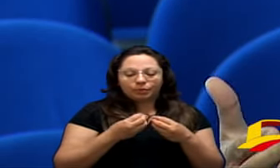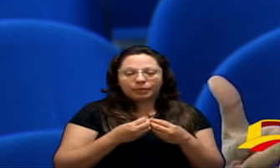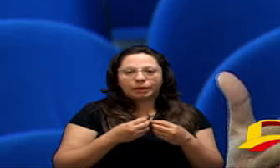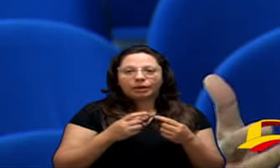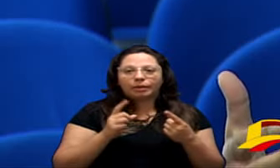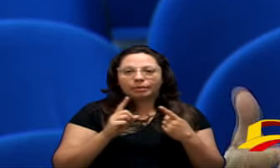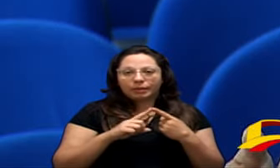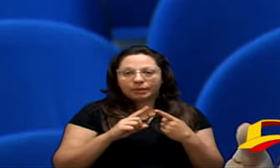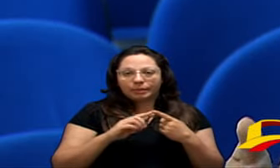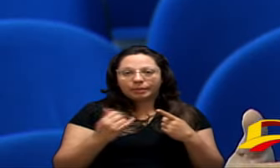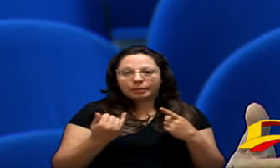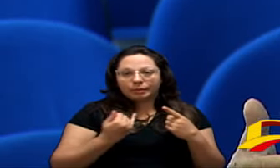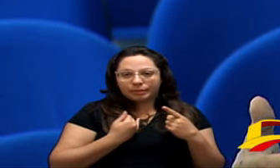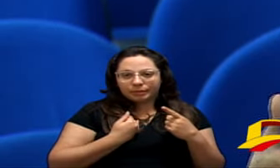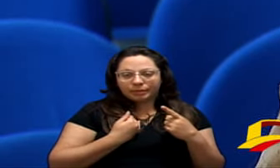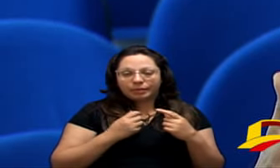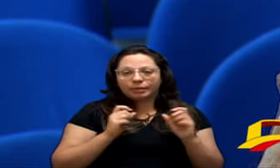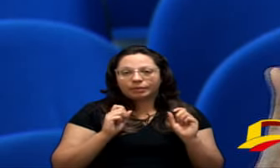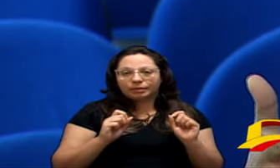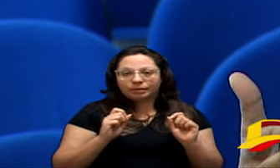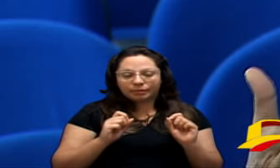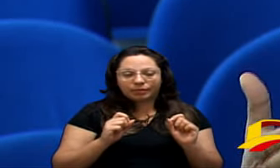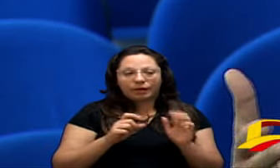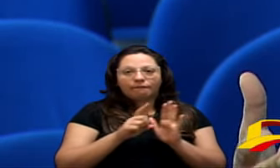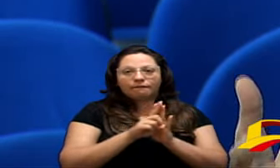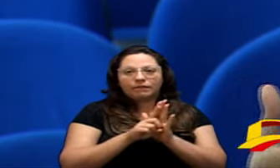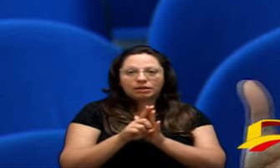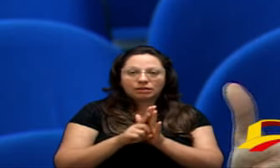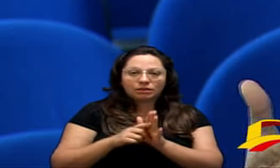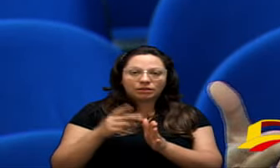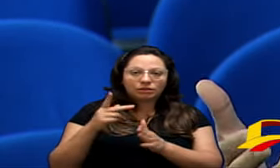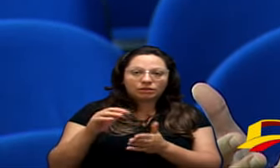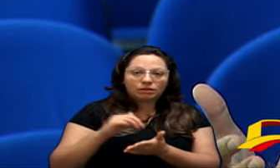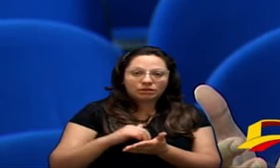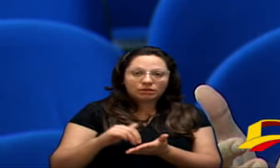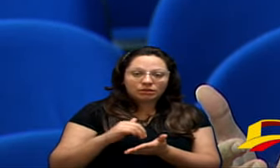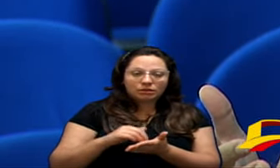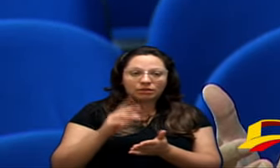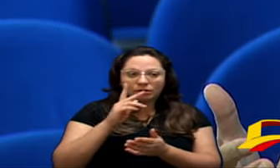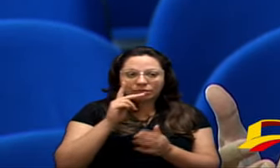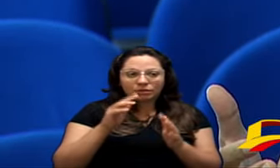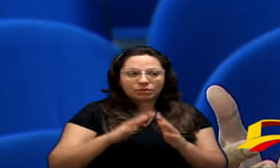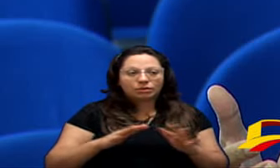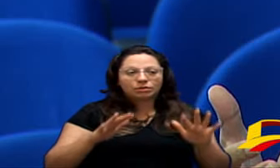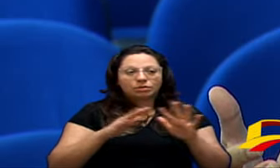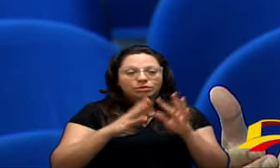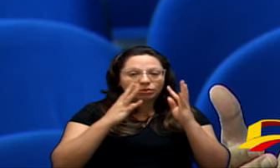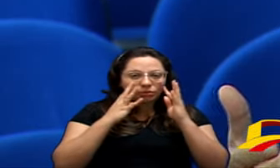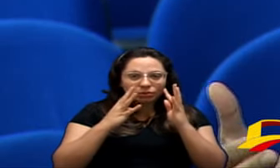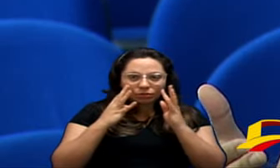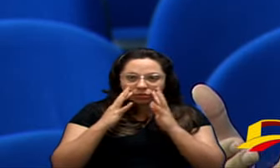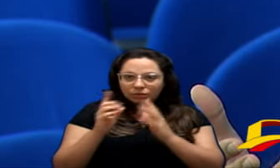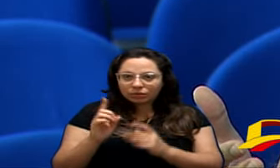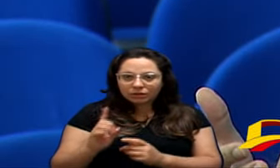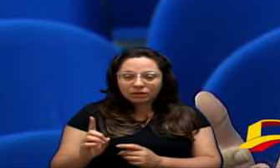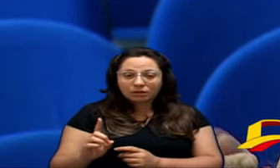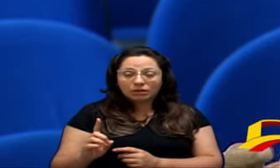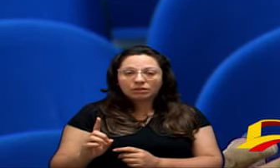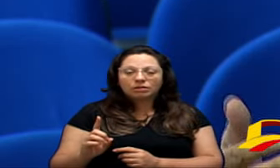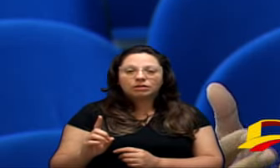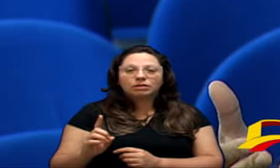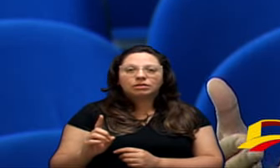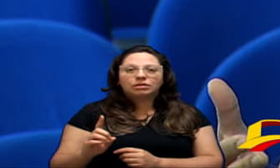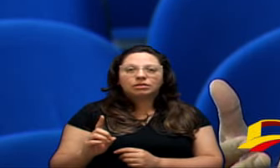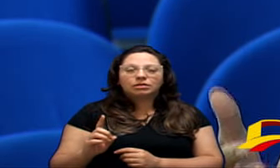a primeira informação que eu tive é que a fiscalização da sua secretaria não atende o público senhor secretário